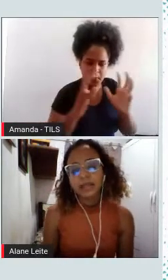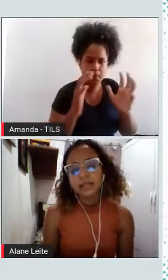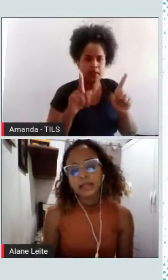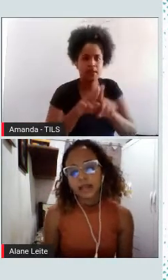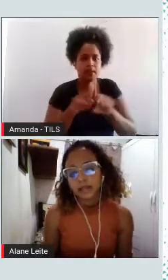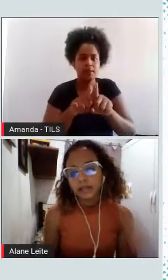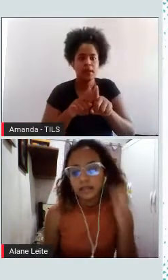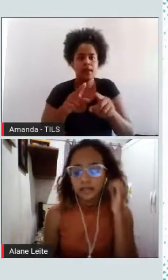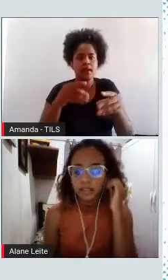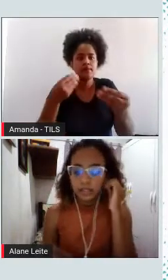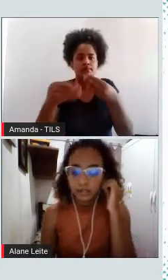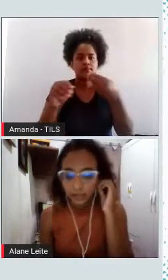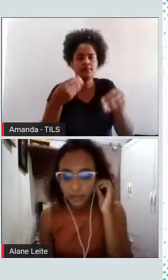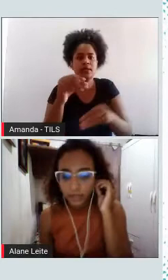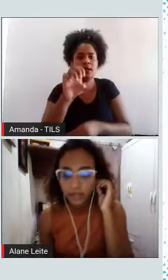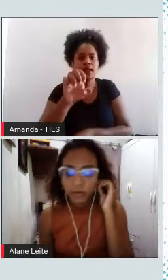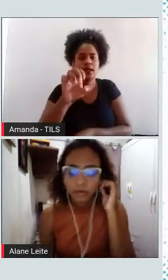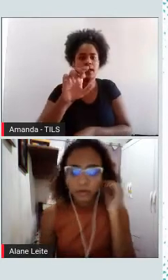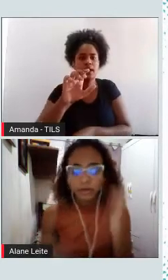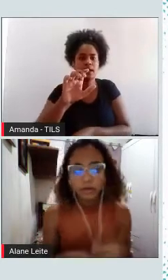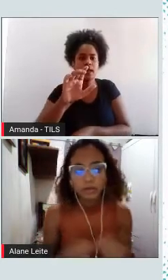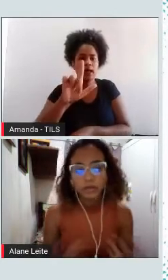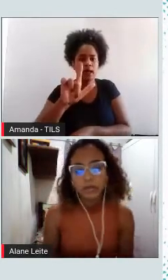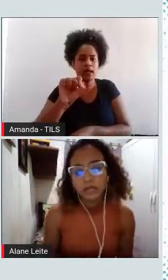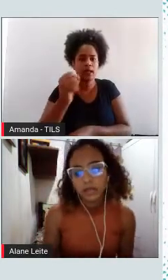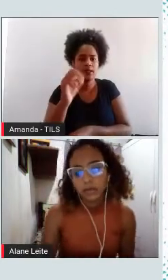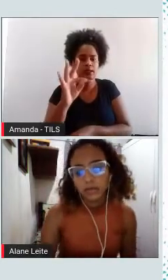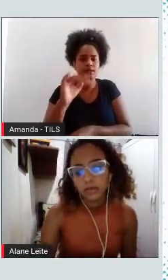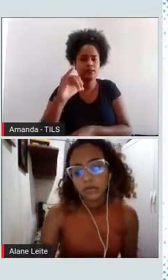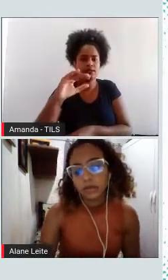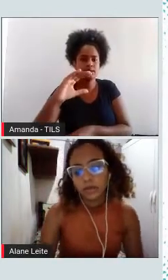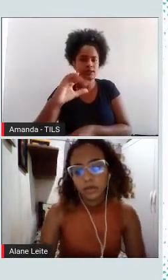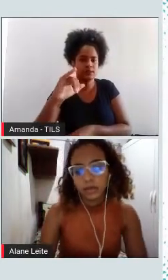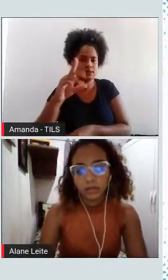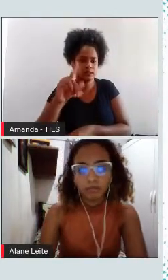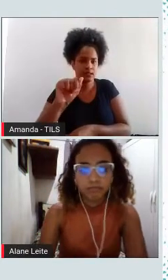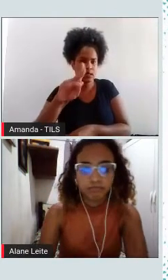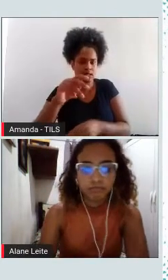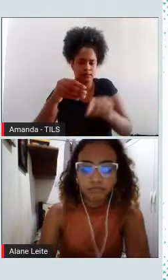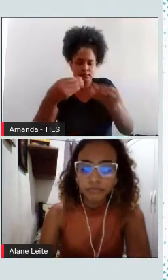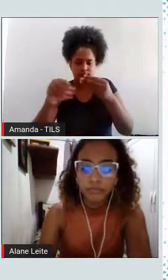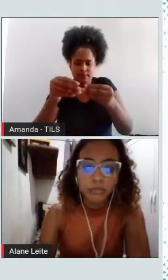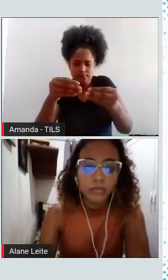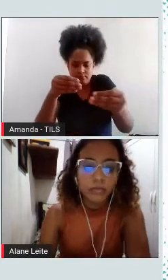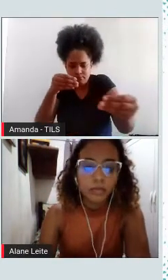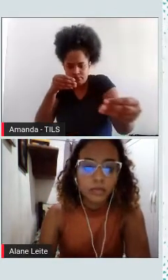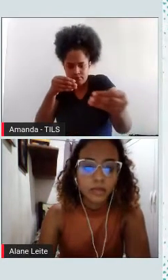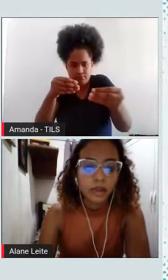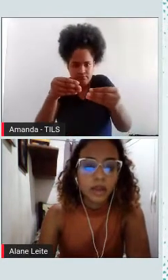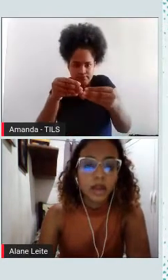é a capacidade de se estender ou de comprimir o seu tamanho.